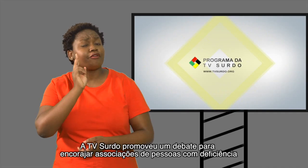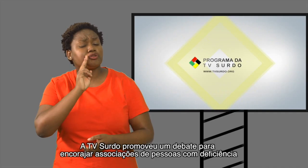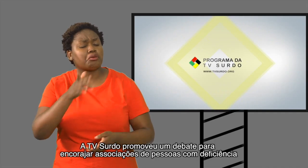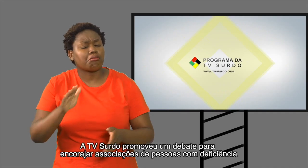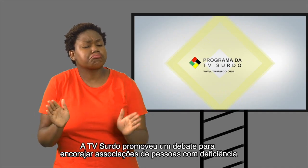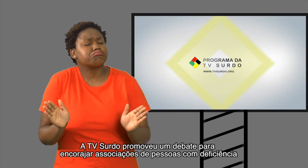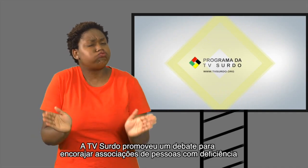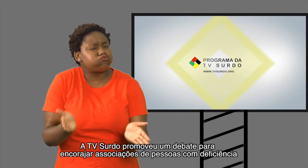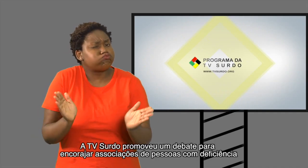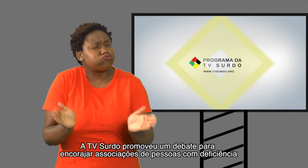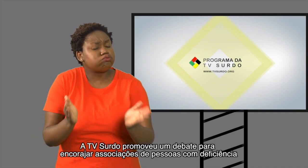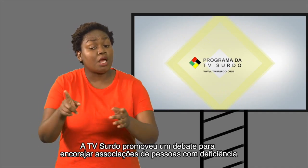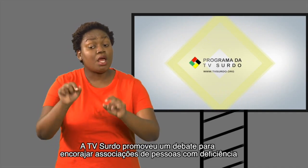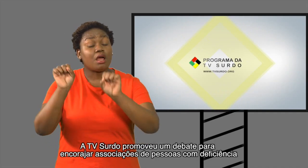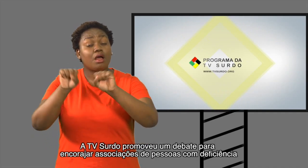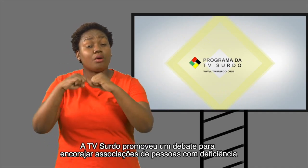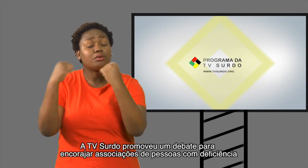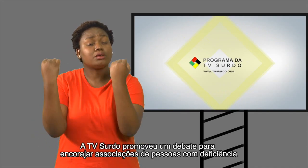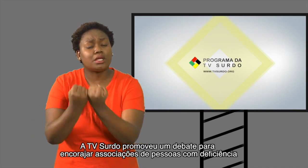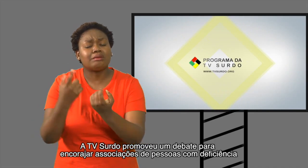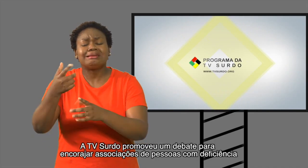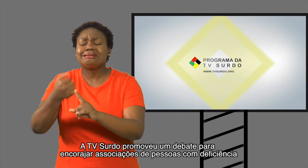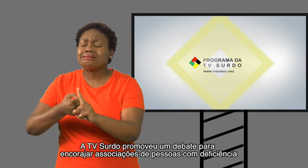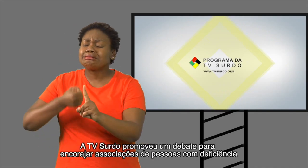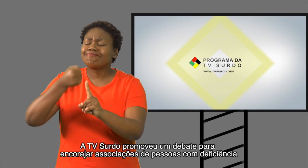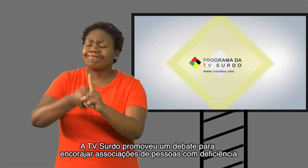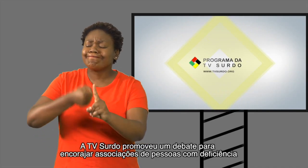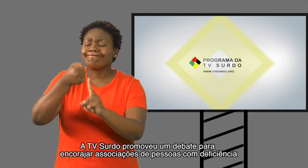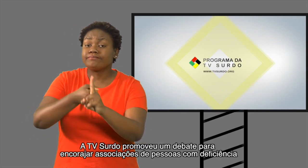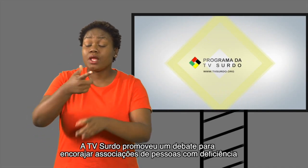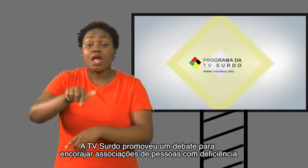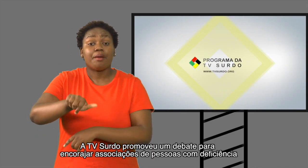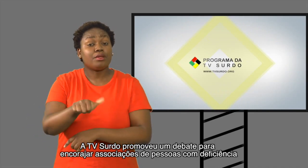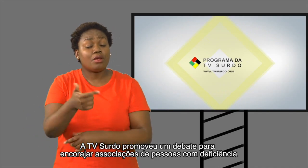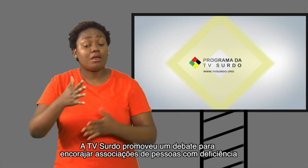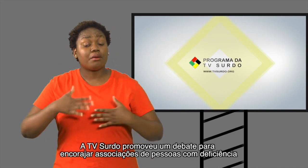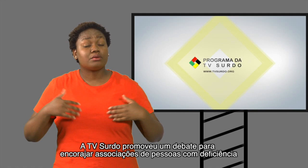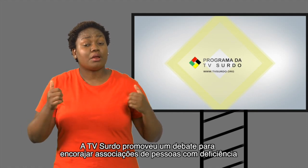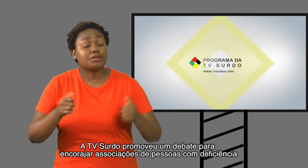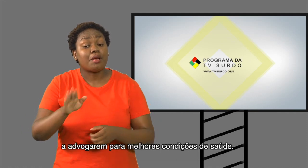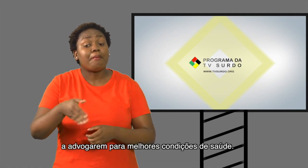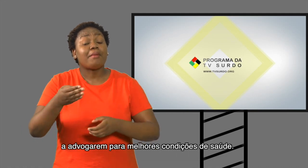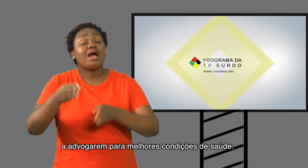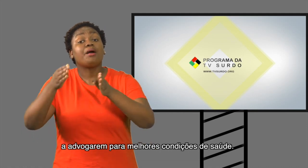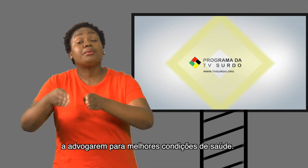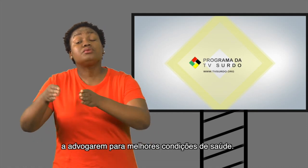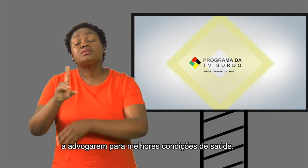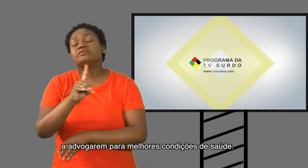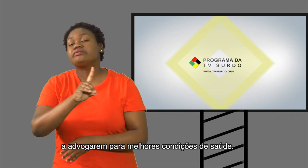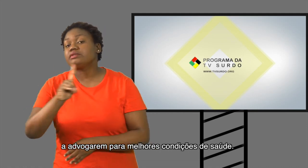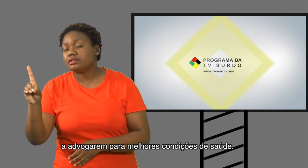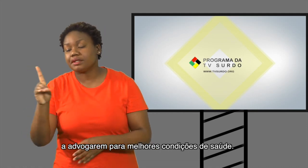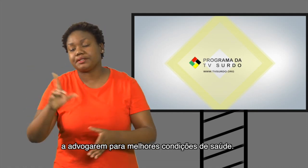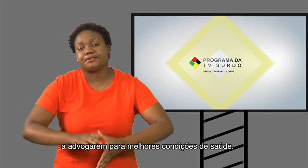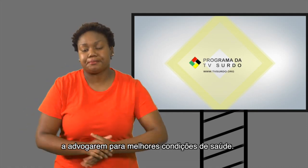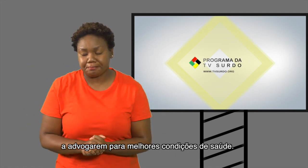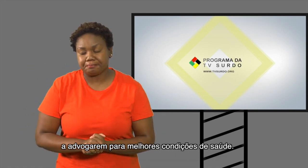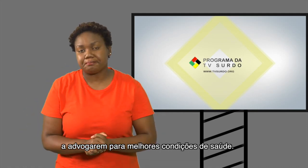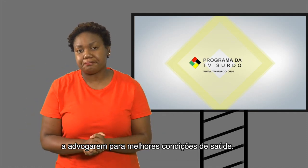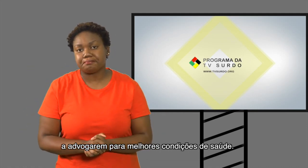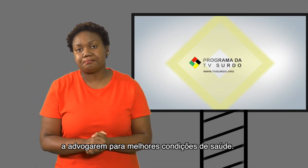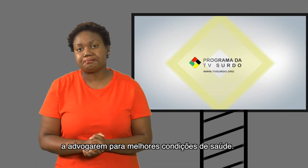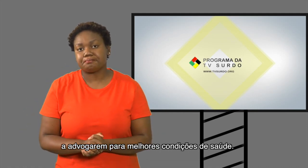A TV Surdo promoveu um debate para encorajar associações de pessoas com deficiência a advogarem